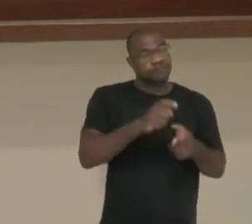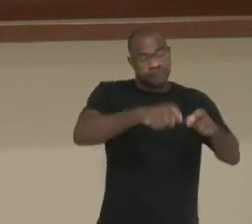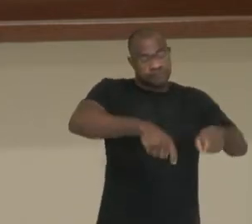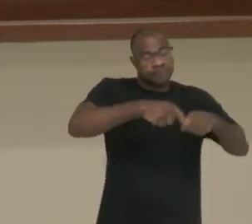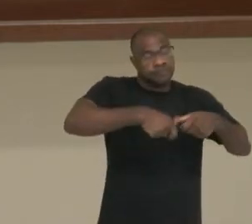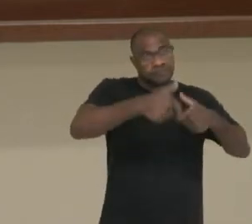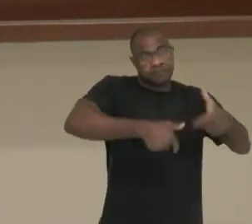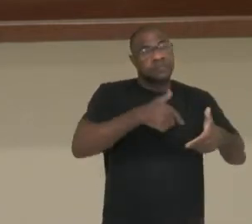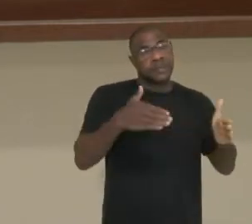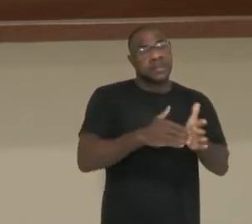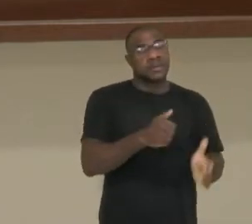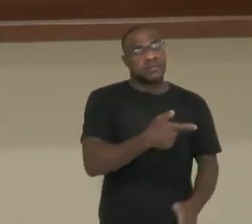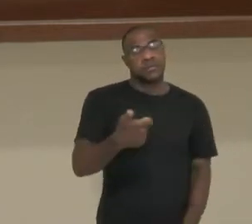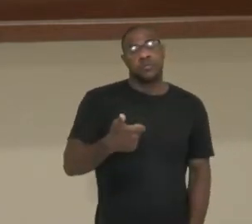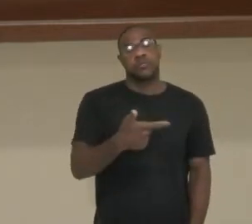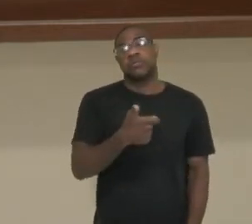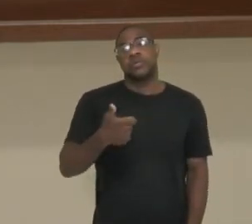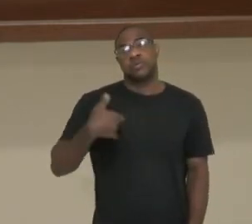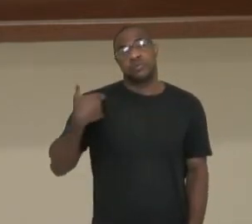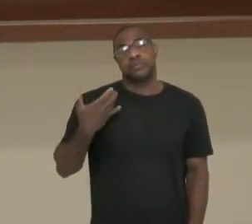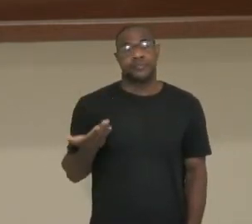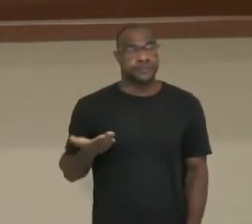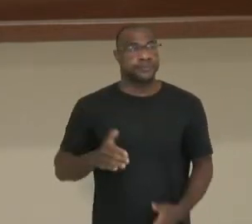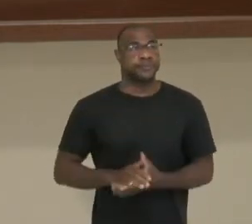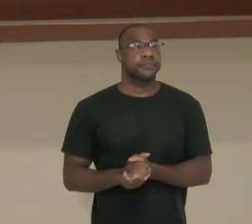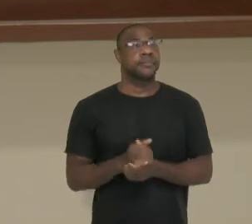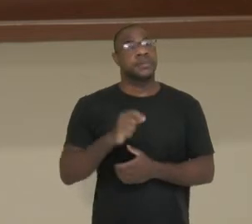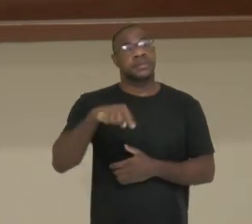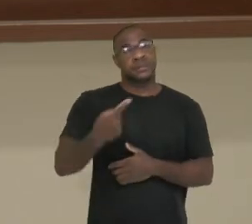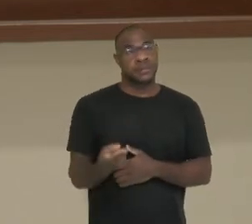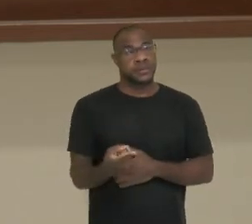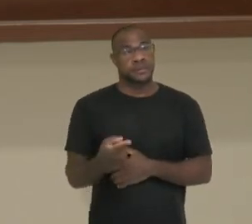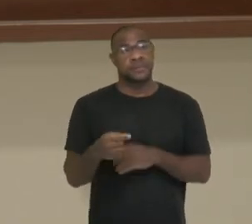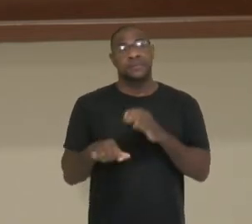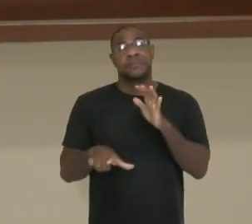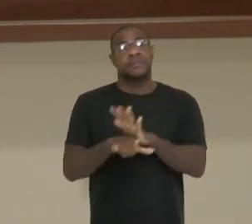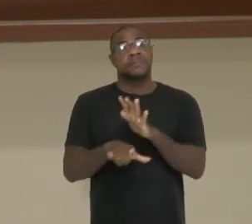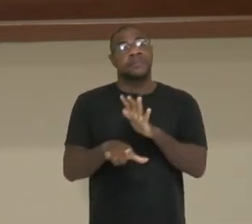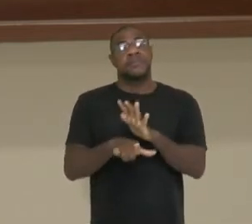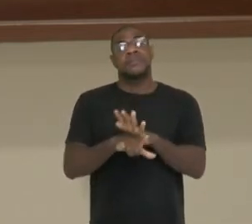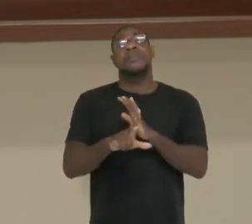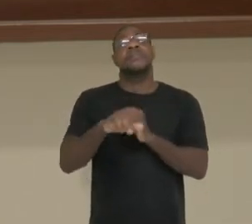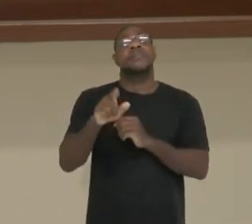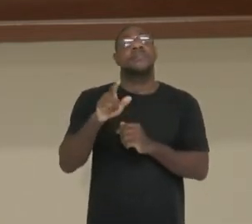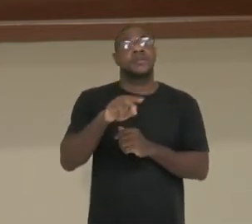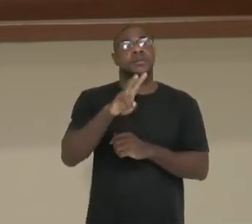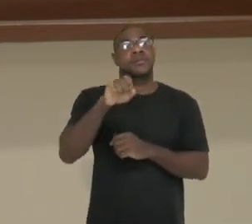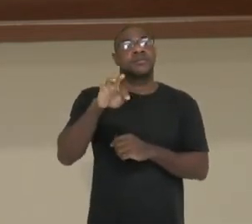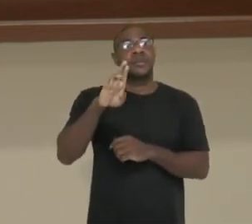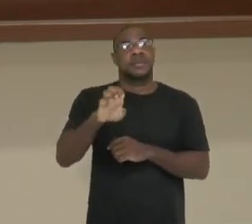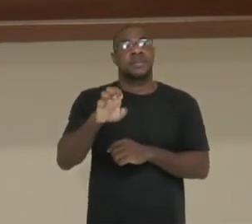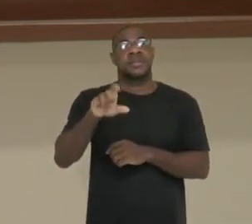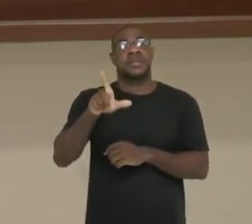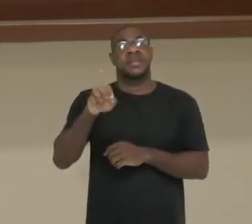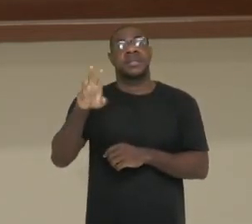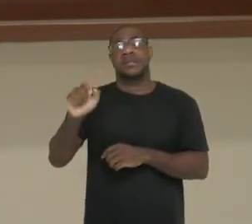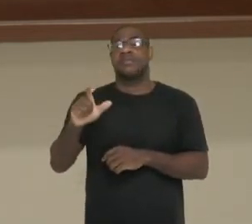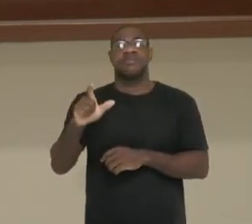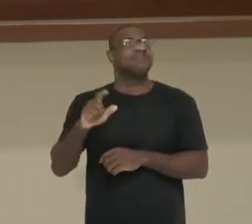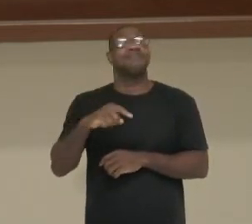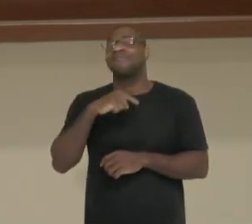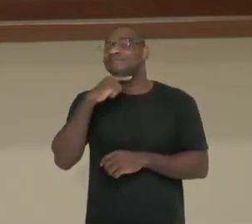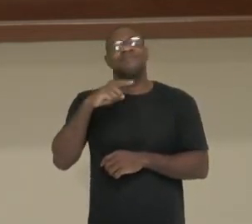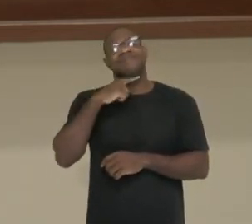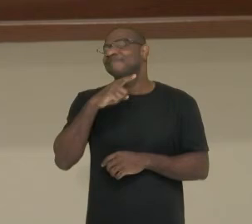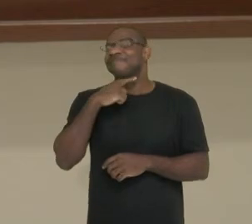até os seus 21 anos de idade. E então essa lei do ventre livre ela acabava não cumprindo com o seu